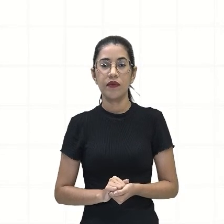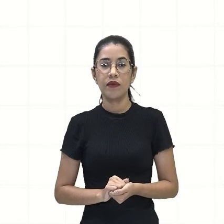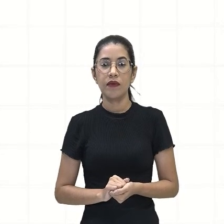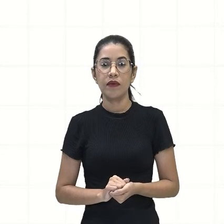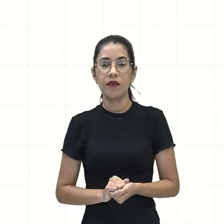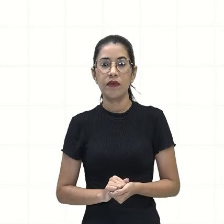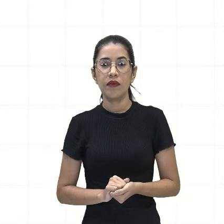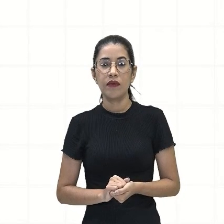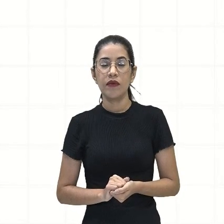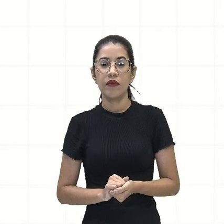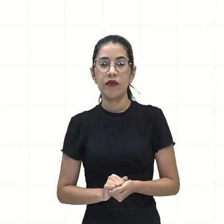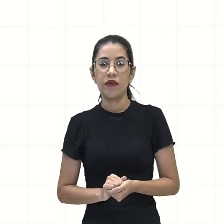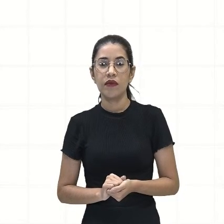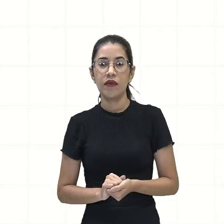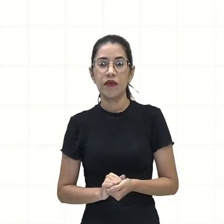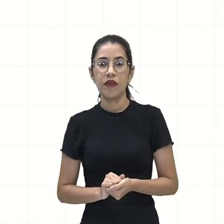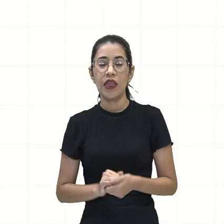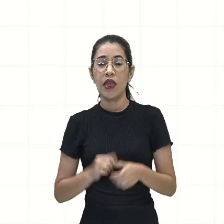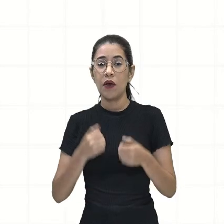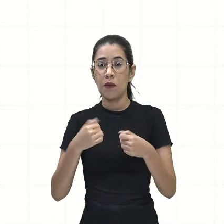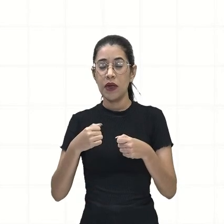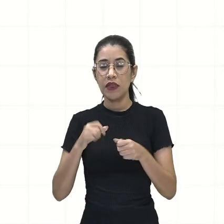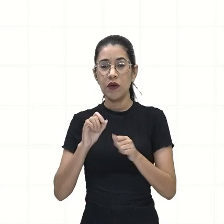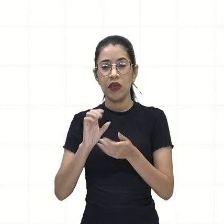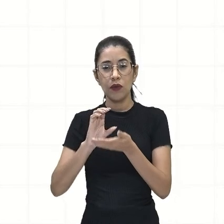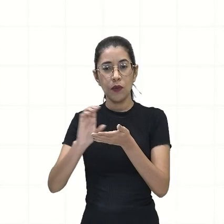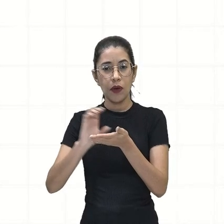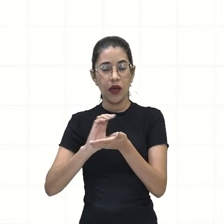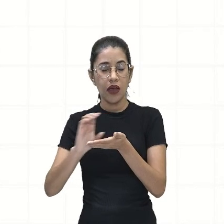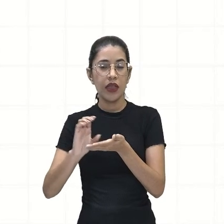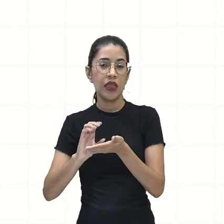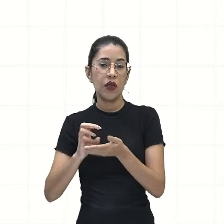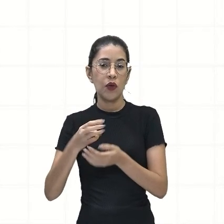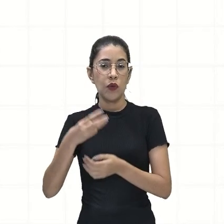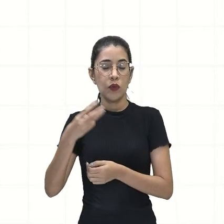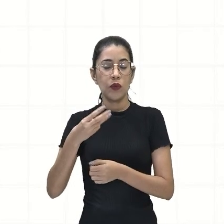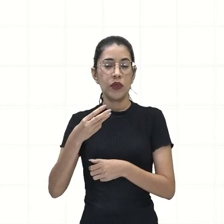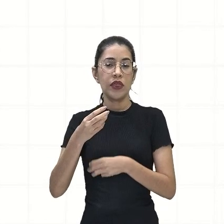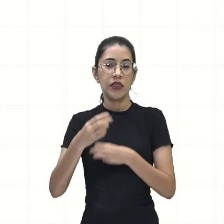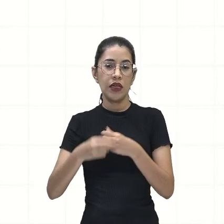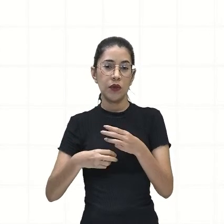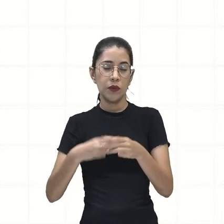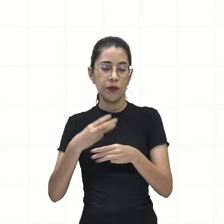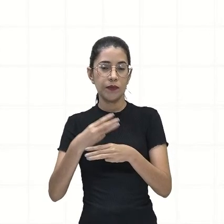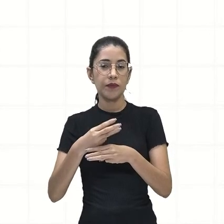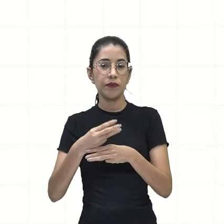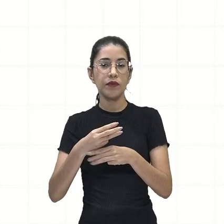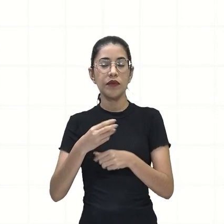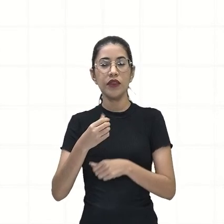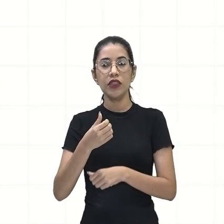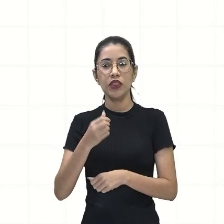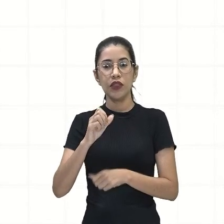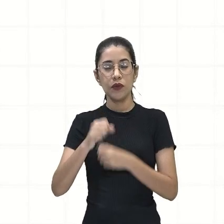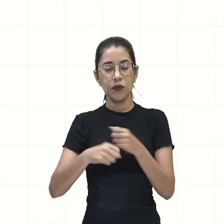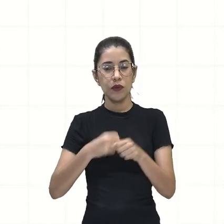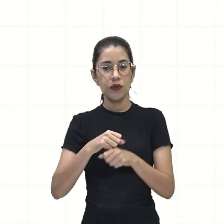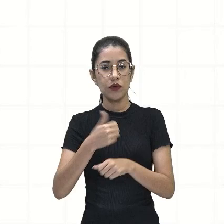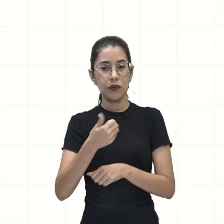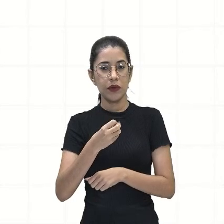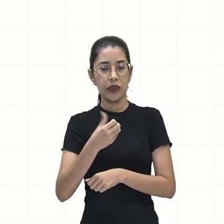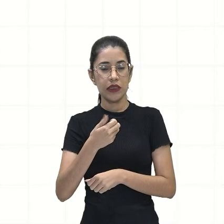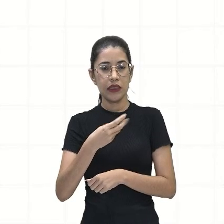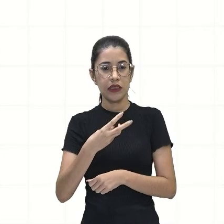reservas e necessidades de financiamento no terceiro trimestre de 2013, né? Aí aqui, ó,